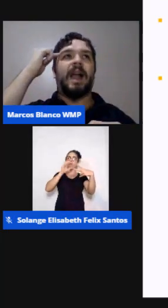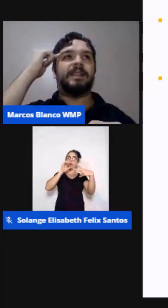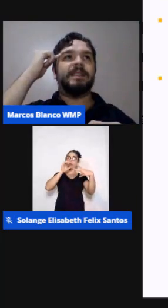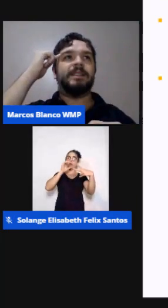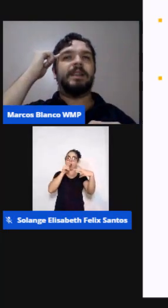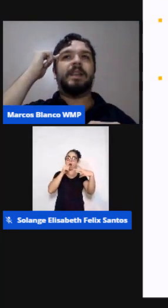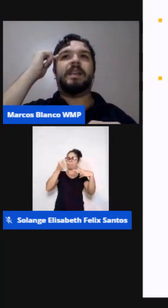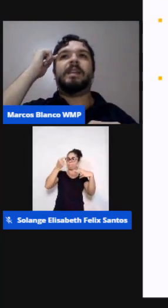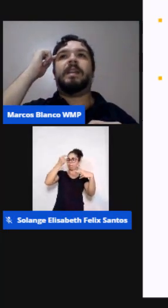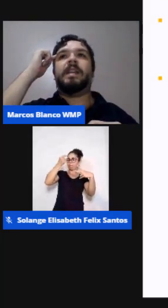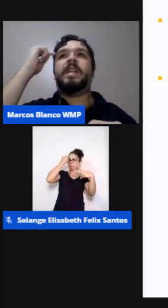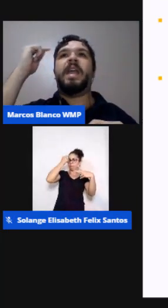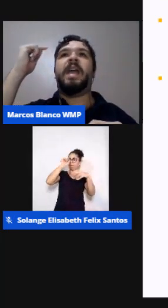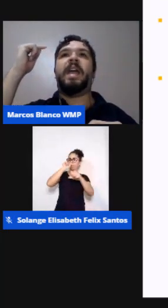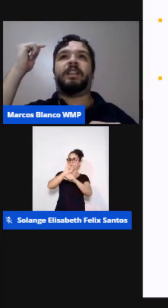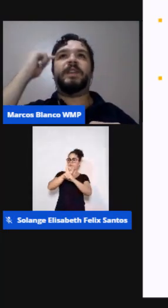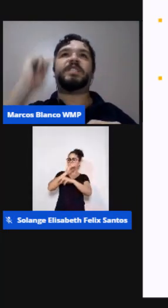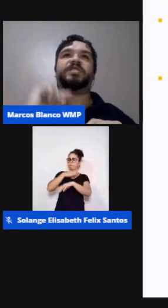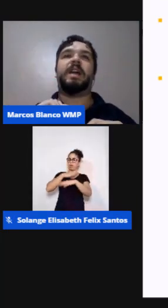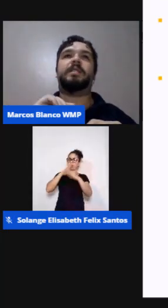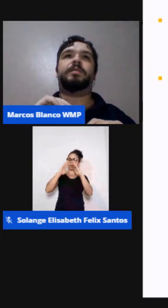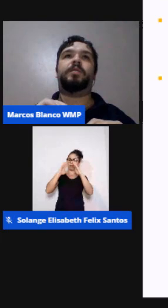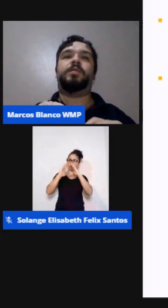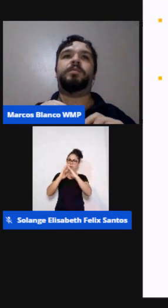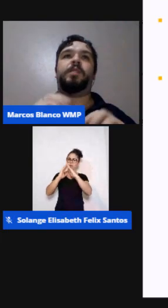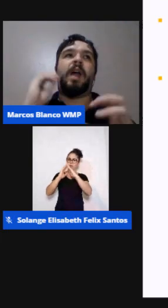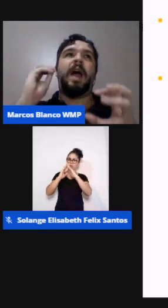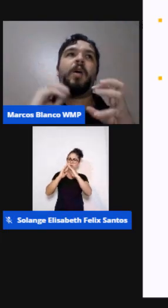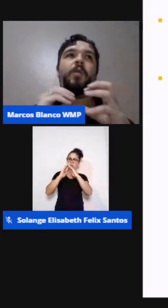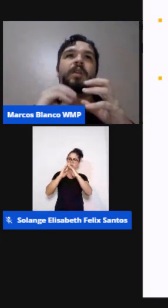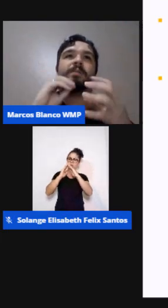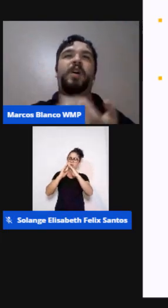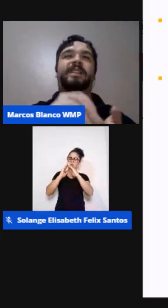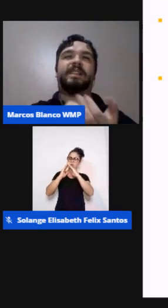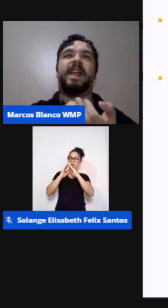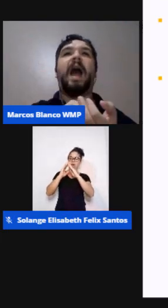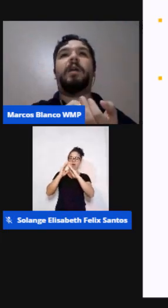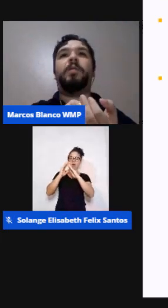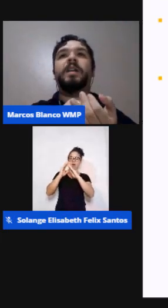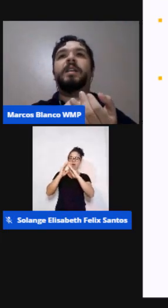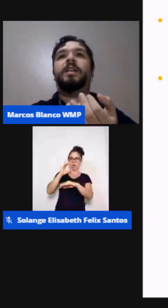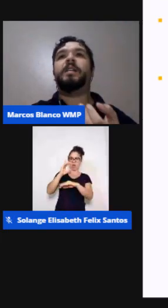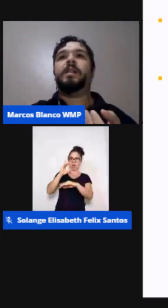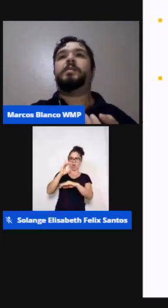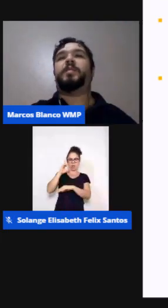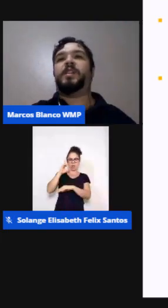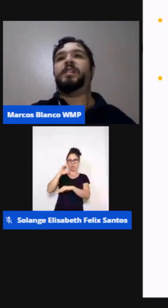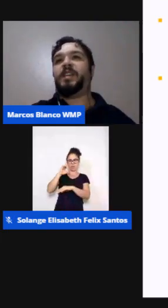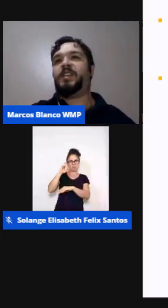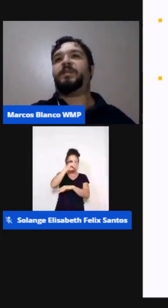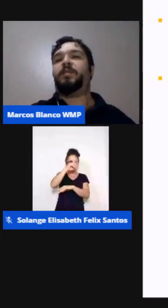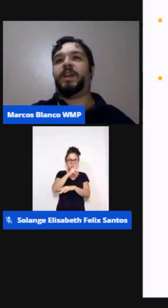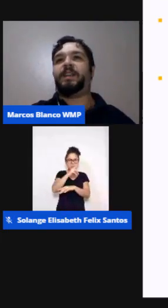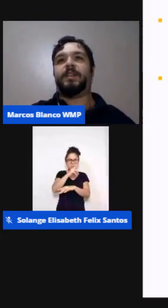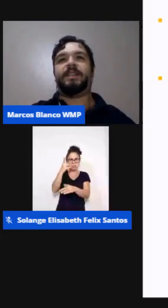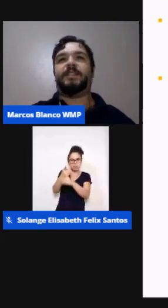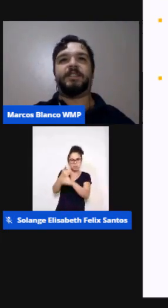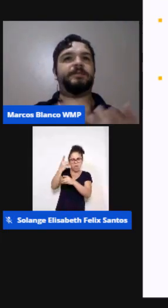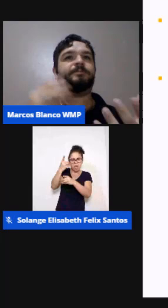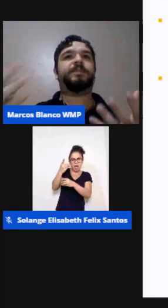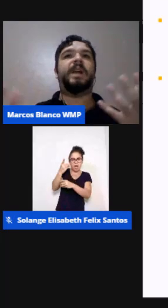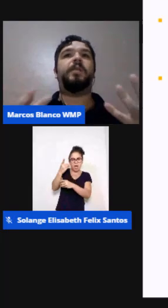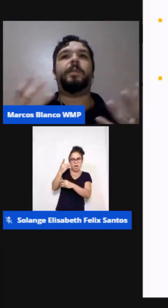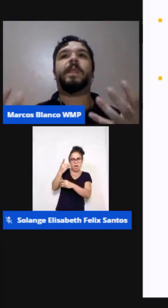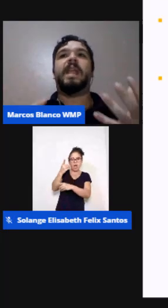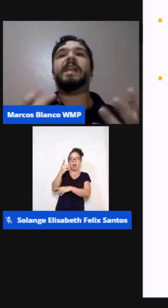que na minha casa é difícil achar algo que possa ter água e que isso favoreça o